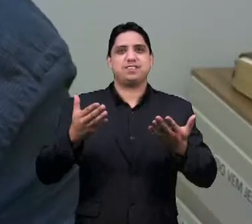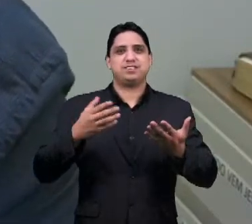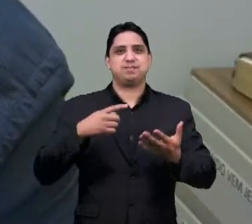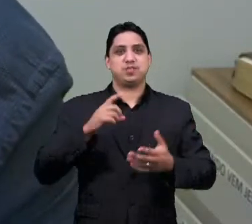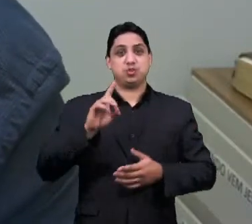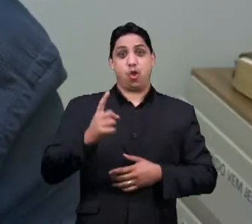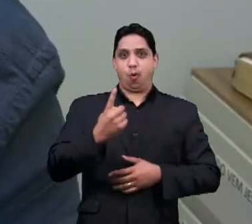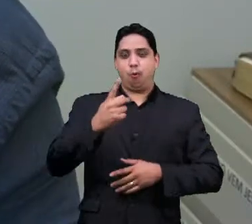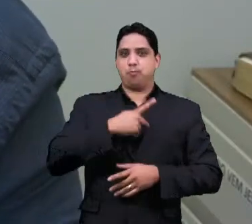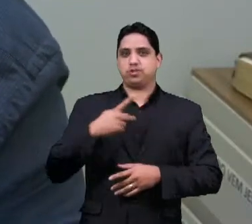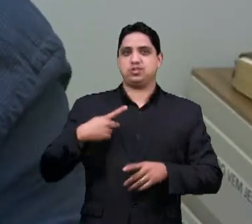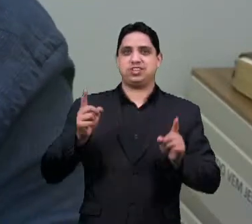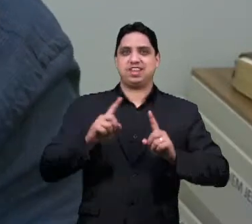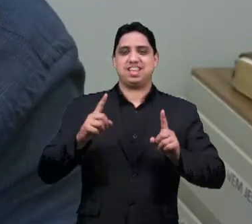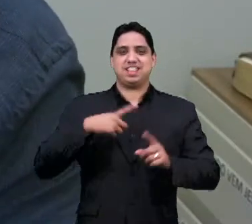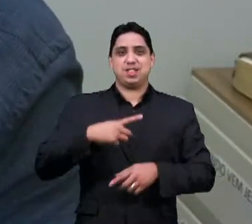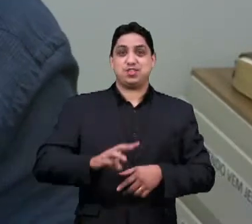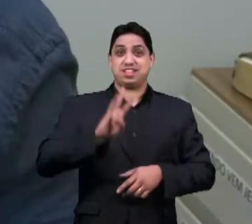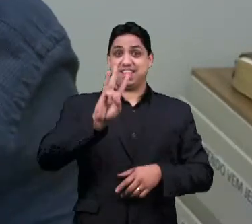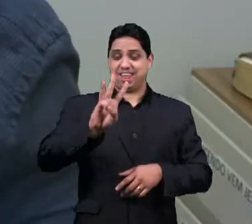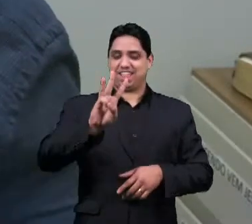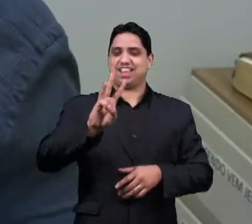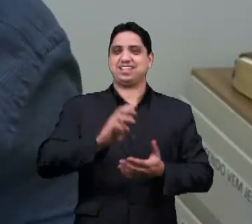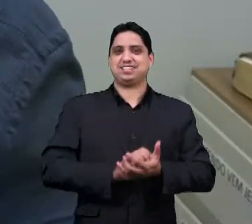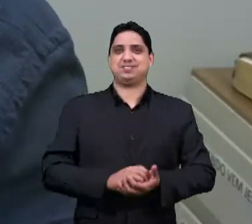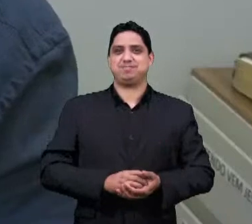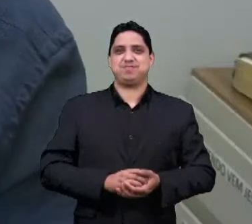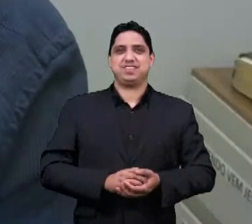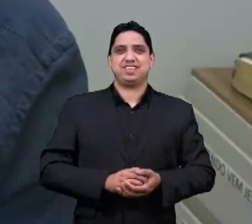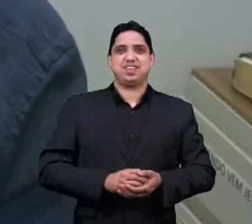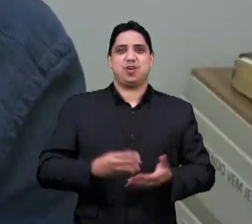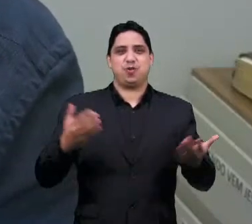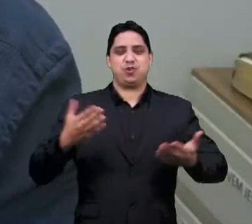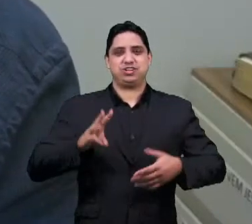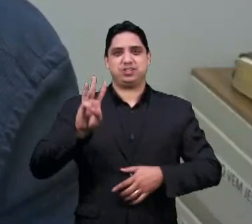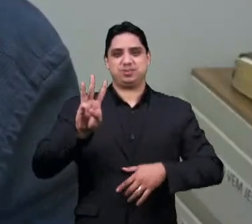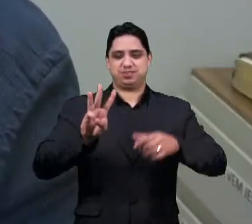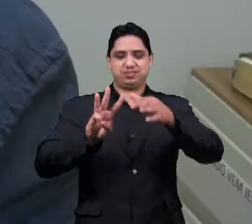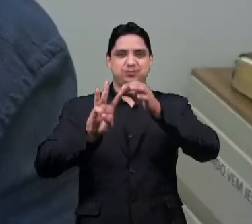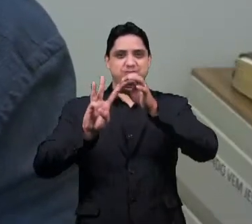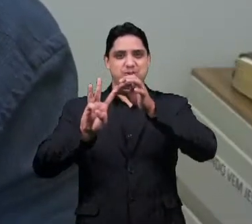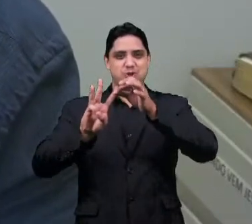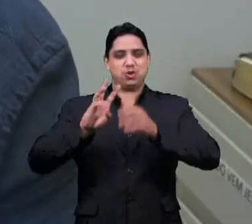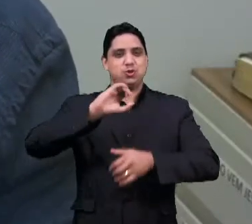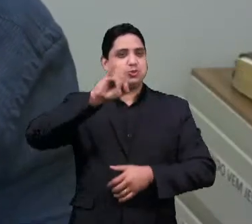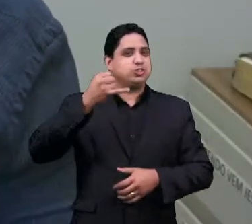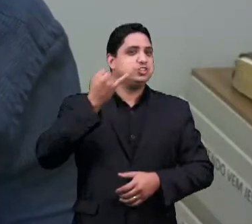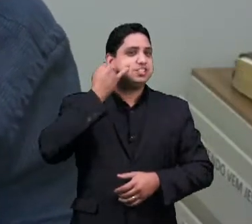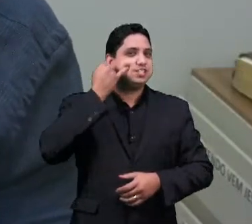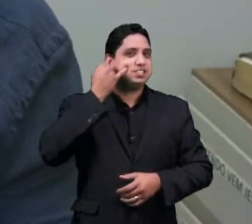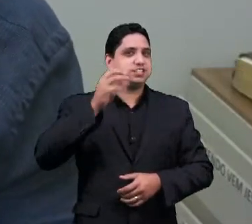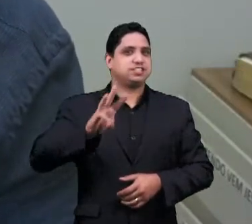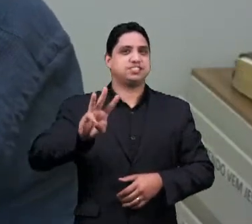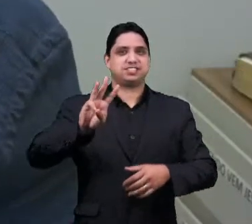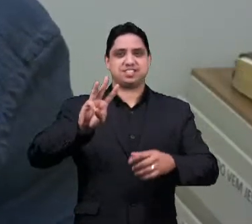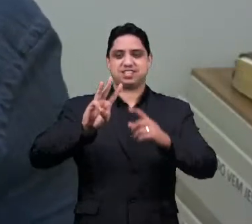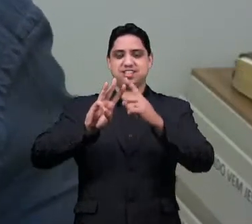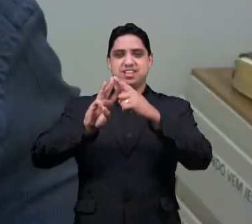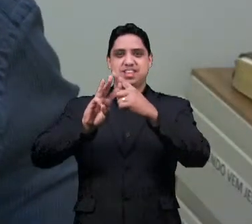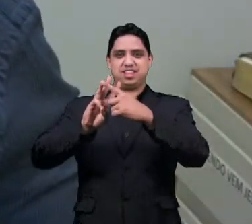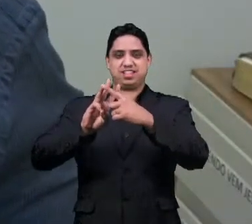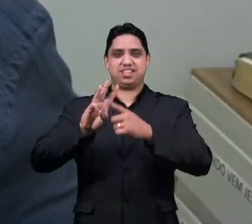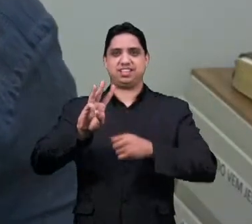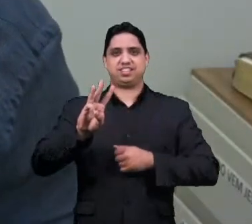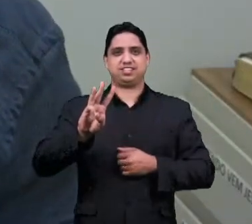só um pastor, temos 3 pastores. Estamos aqui com o nosso querido pastor Josias Júnior e os outros 2 pastores,